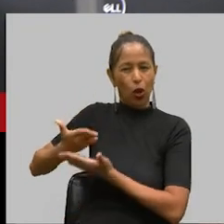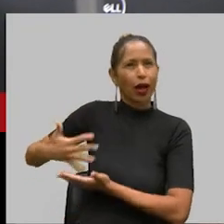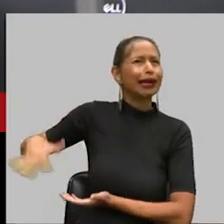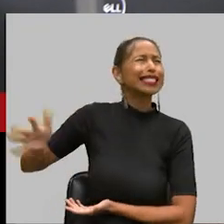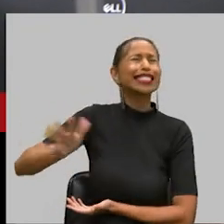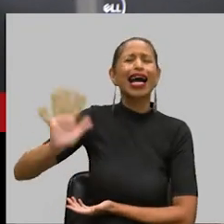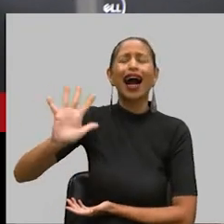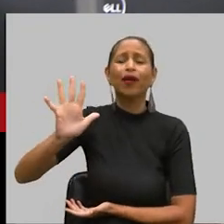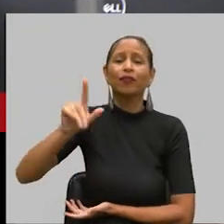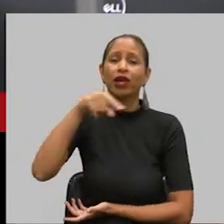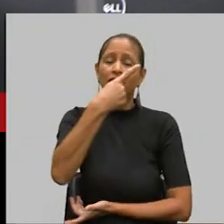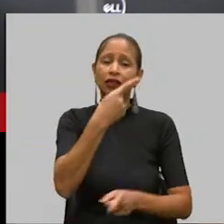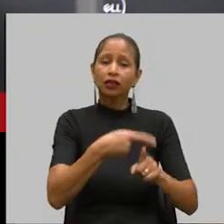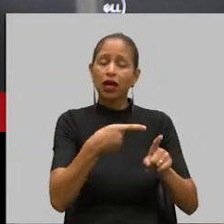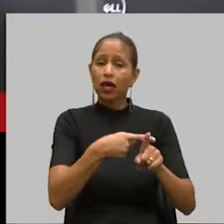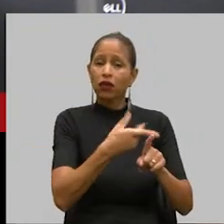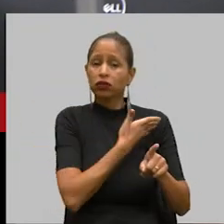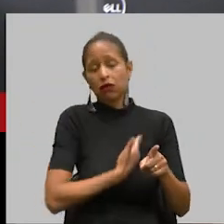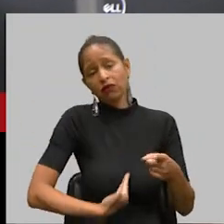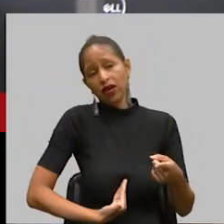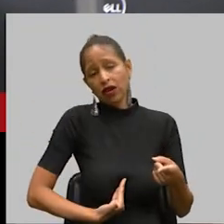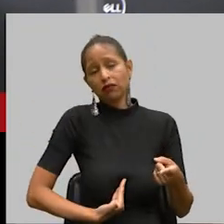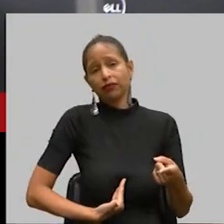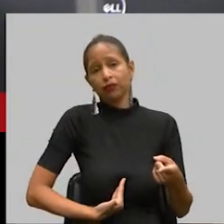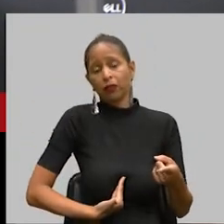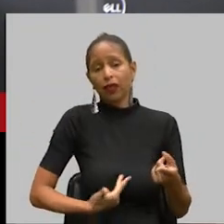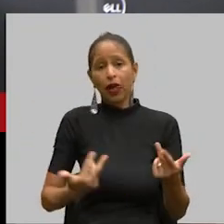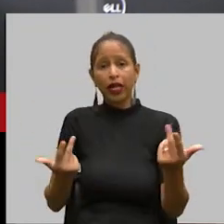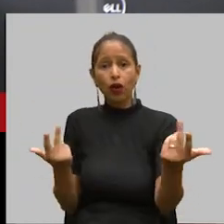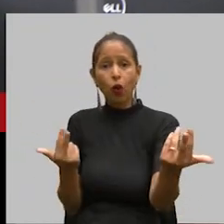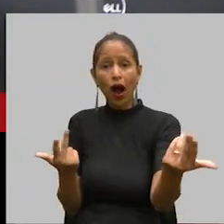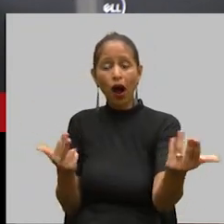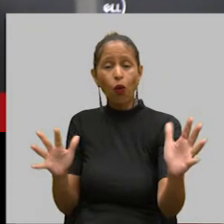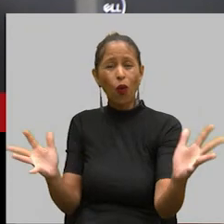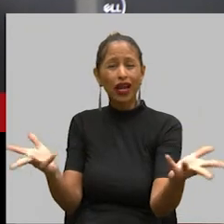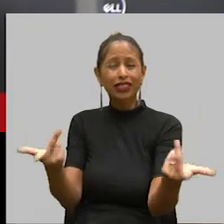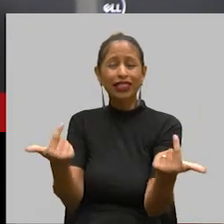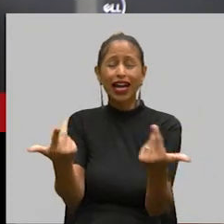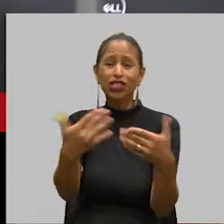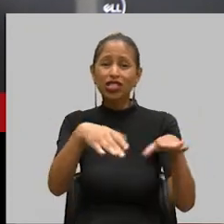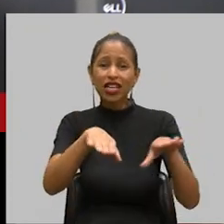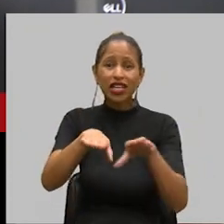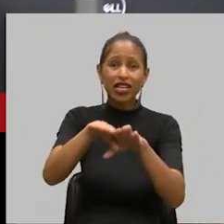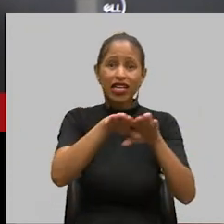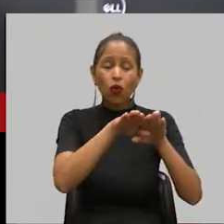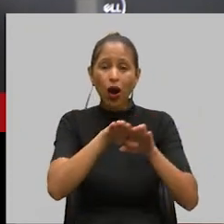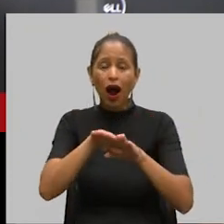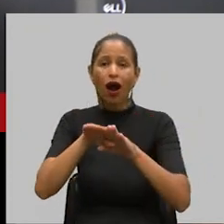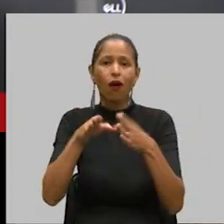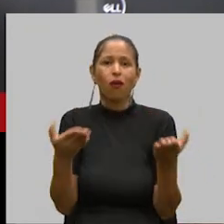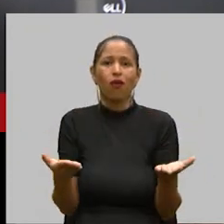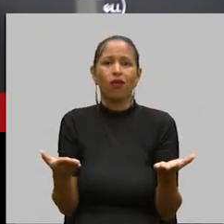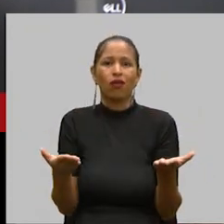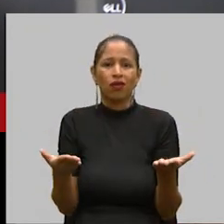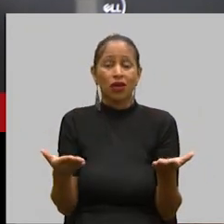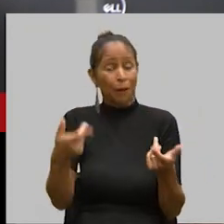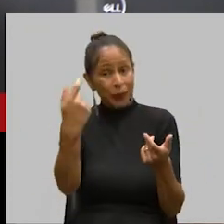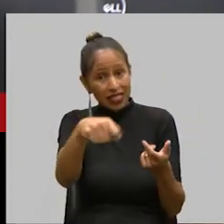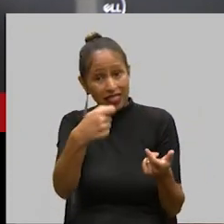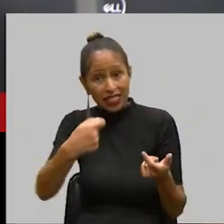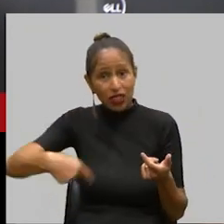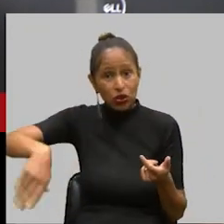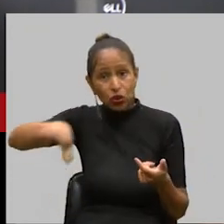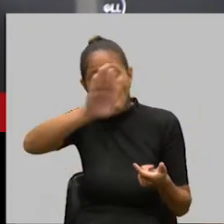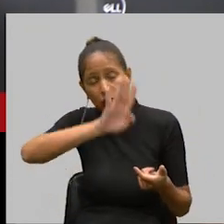aqueles que t o ensino público não o ensino público tem que ter a mesma qualidade que tem os cefetes os ifs e os eetes em todo o